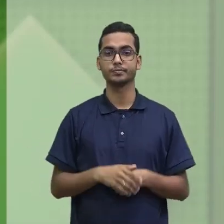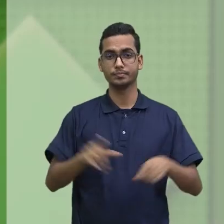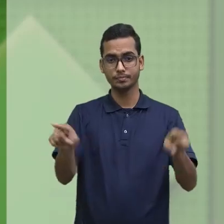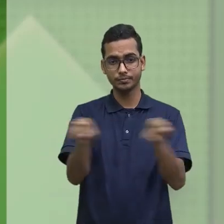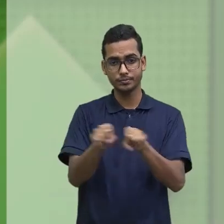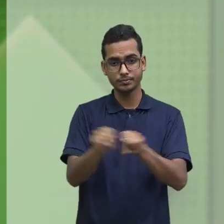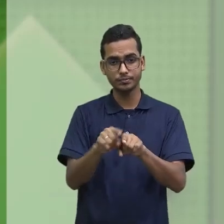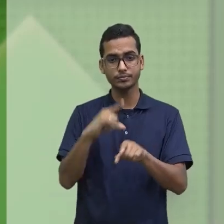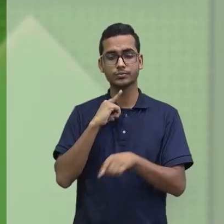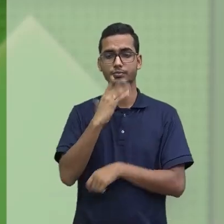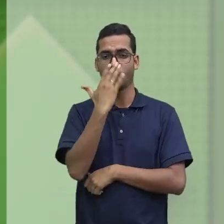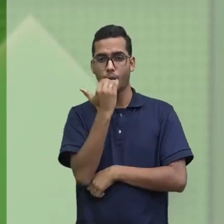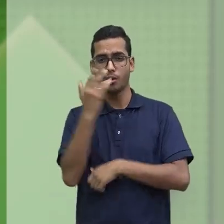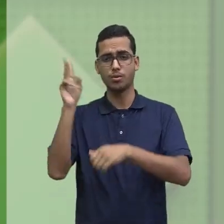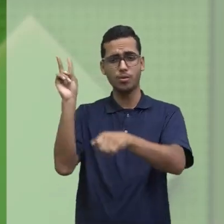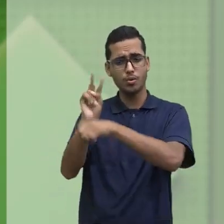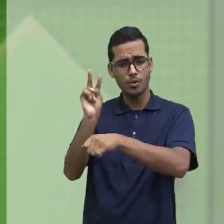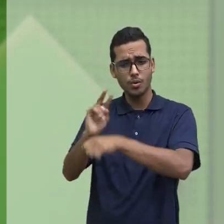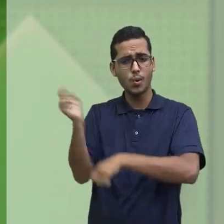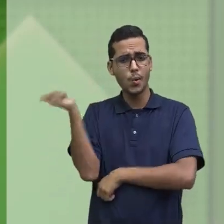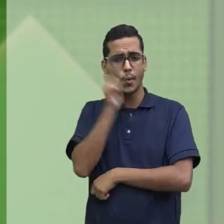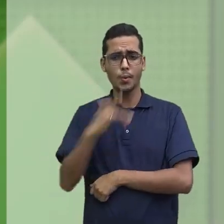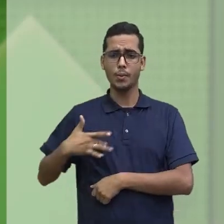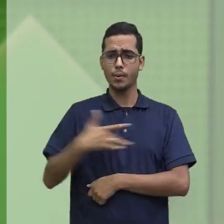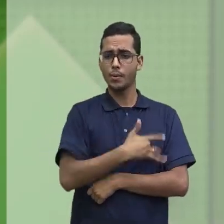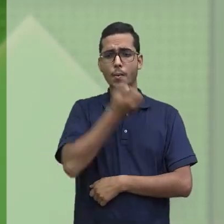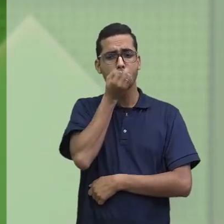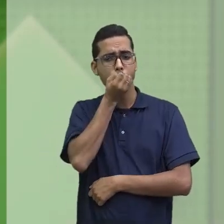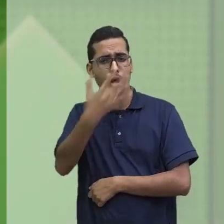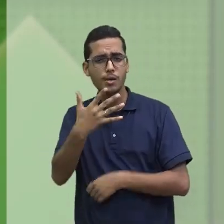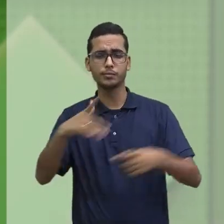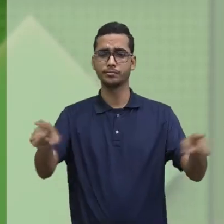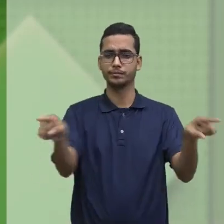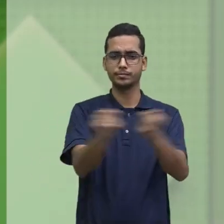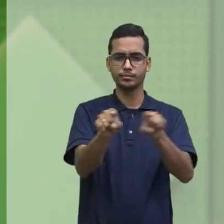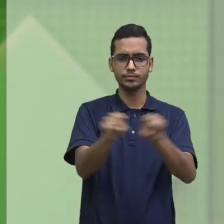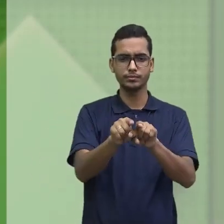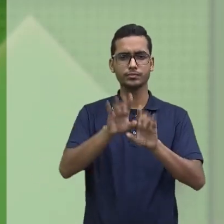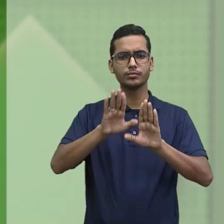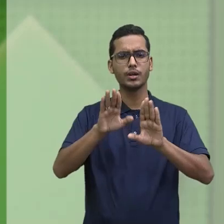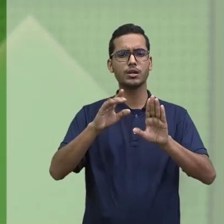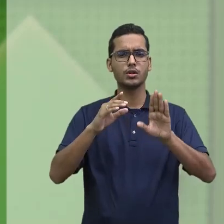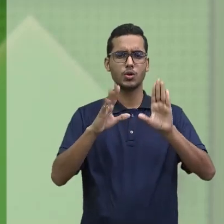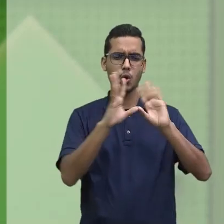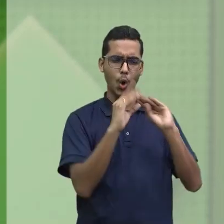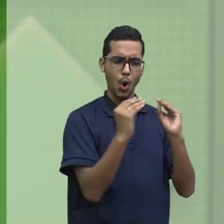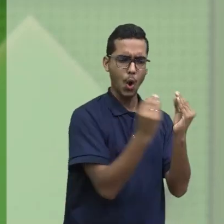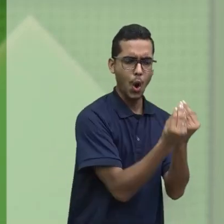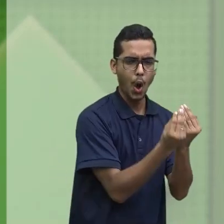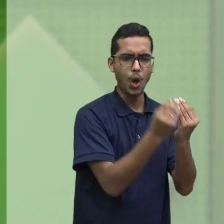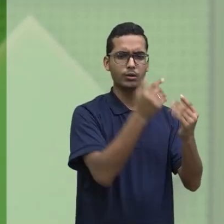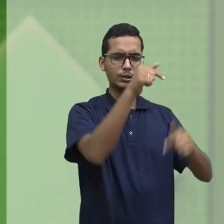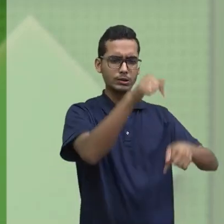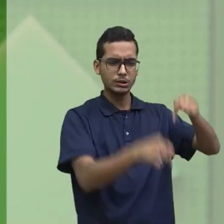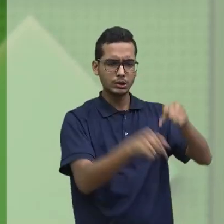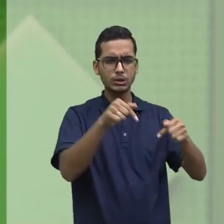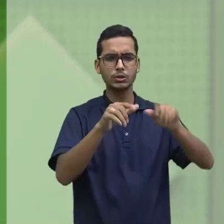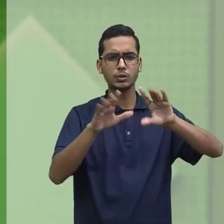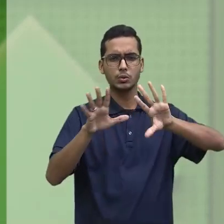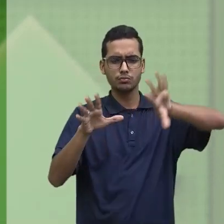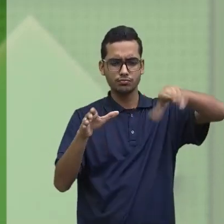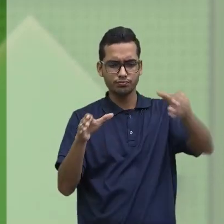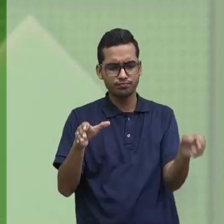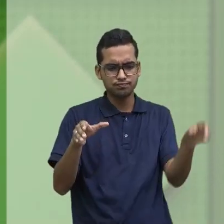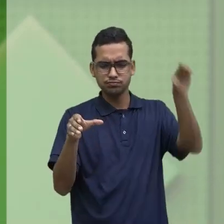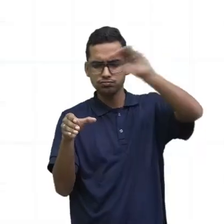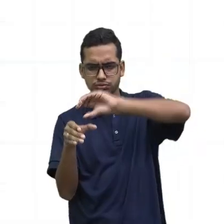eles sejam preservados, né, de forma saudável, mas sem adicionar, né, substâncias que poderiam causar doenças. E é